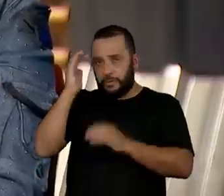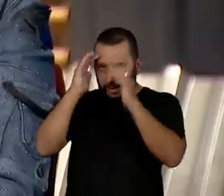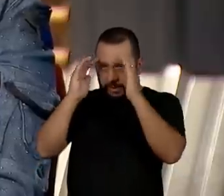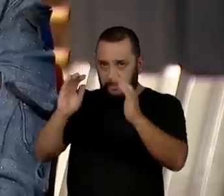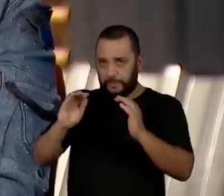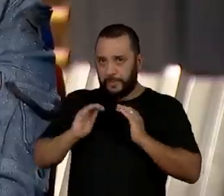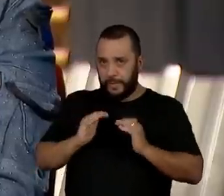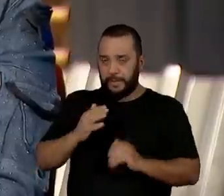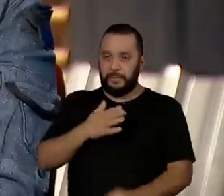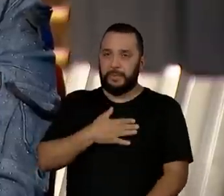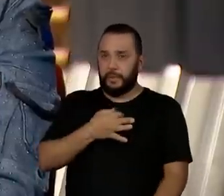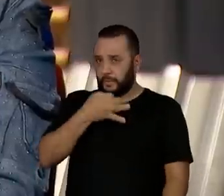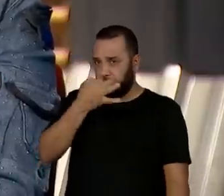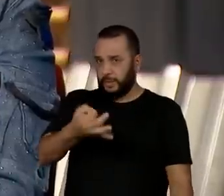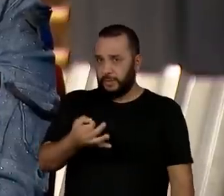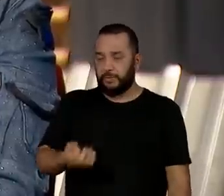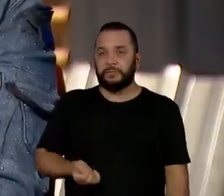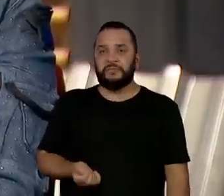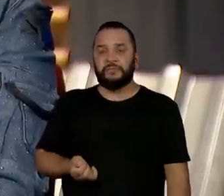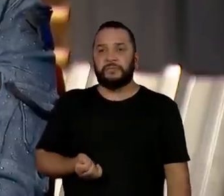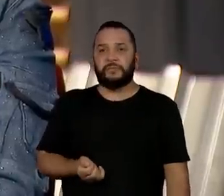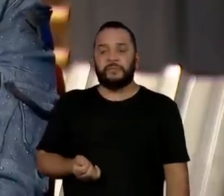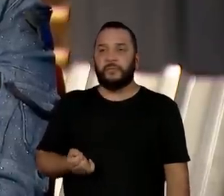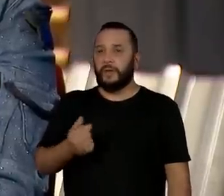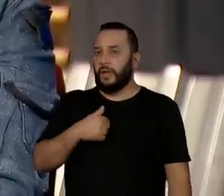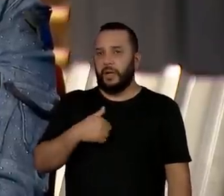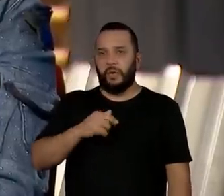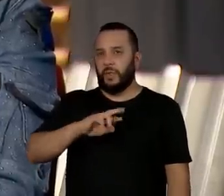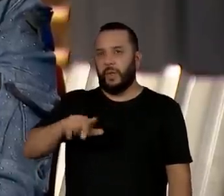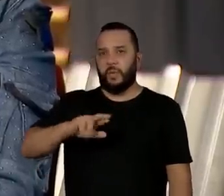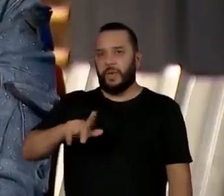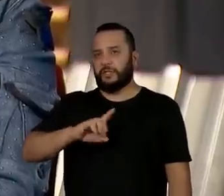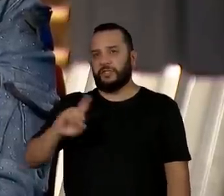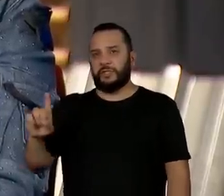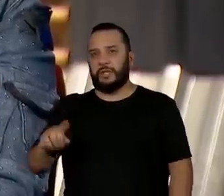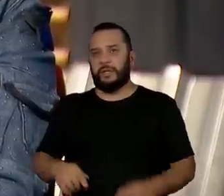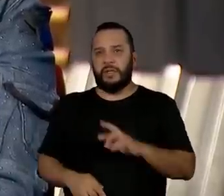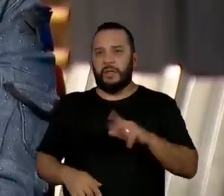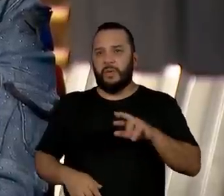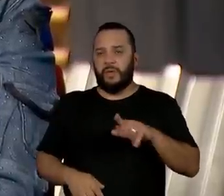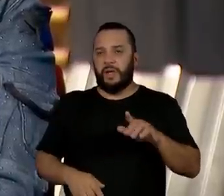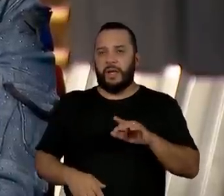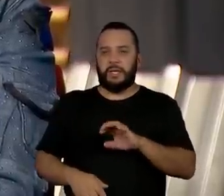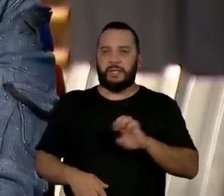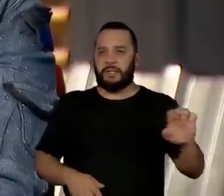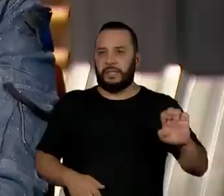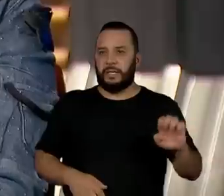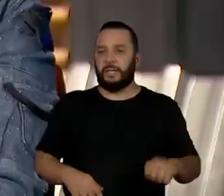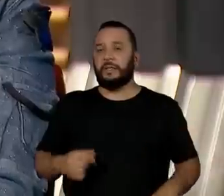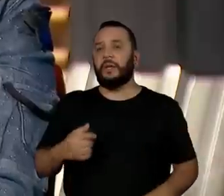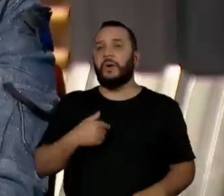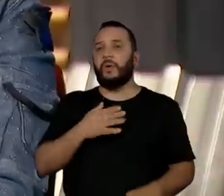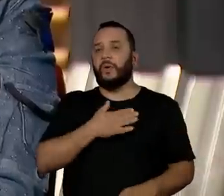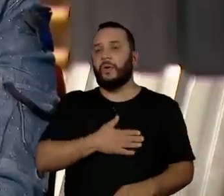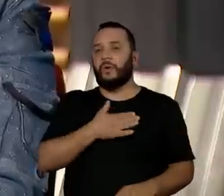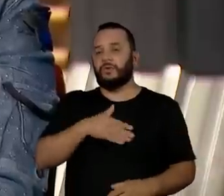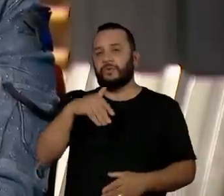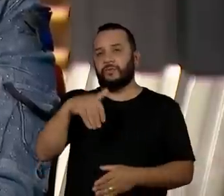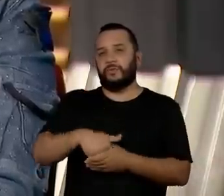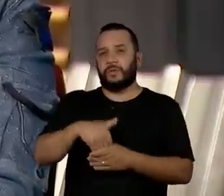opiniões eu não sou uma mulher nem de direita nem de esquerda eu gosto de votar em pessoas